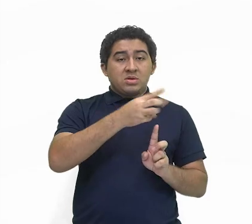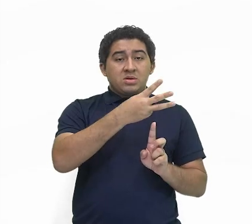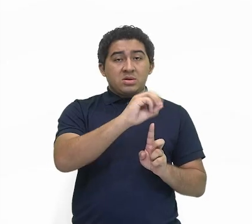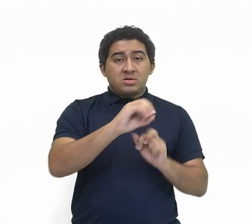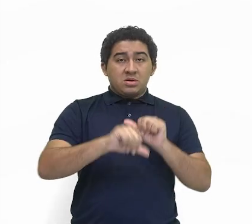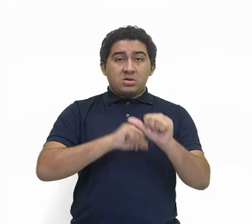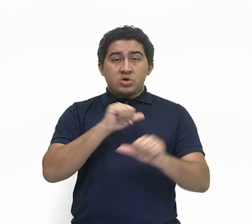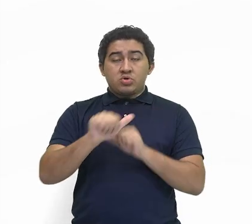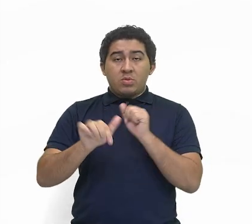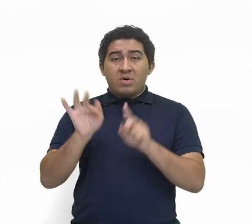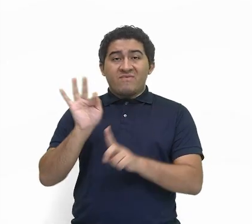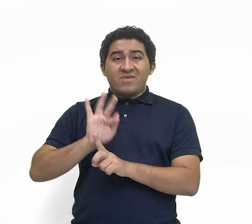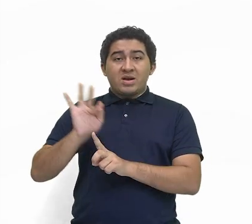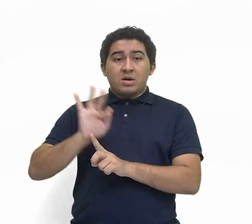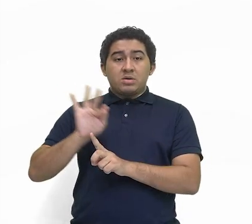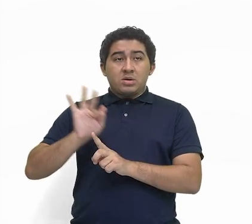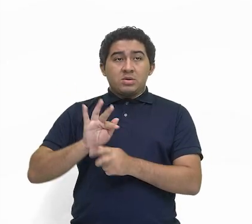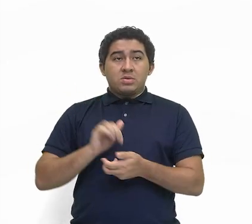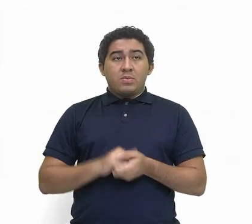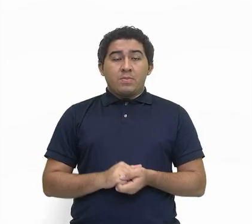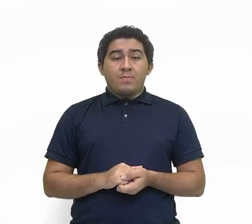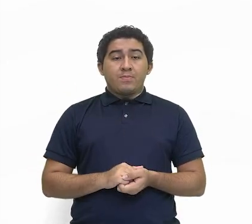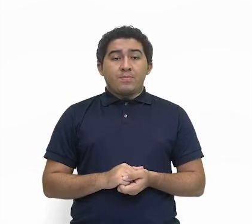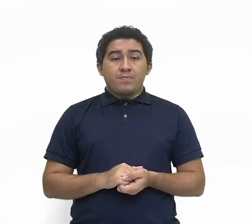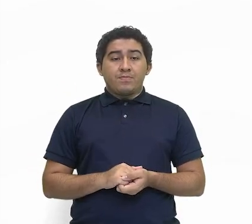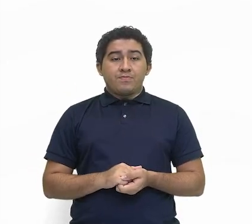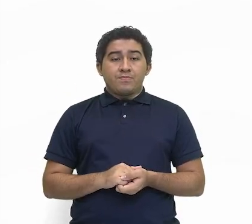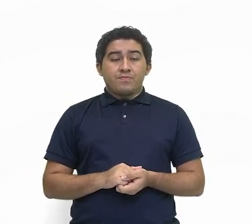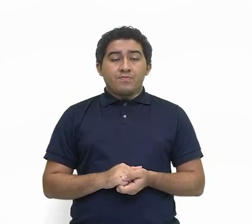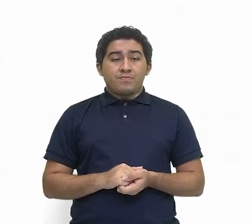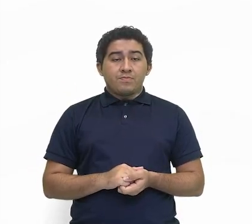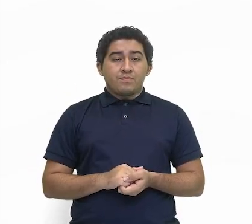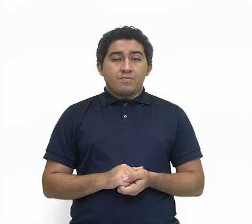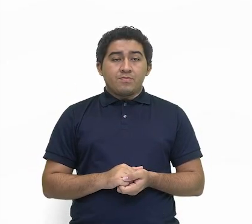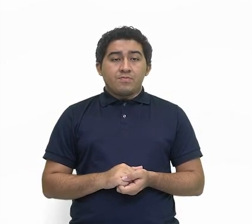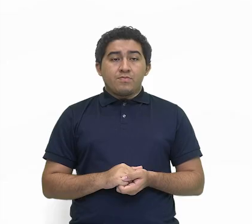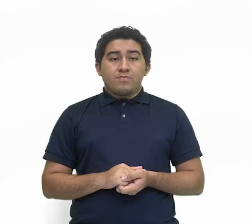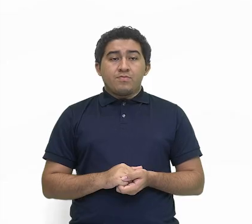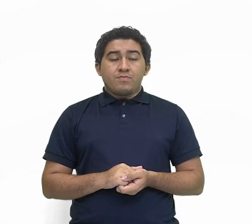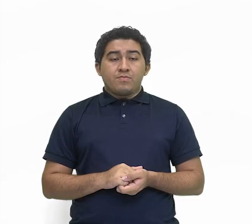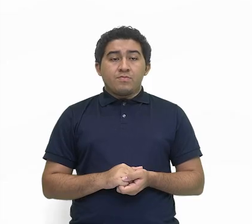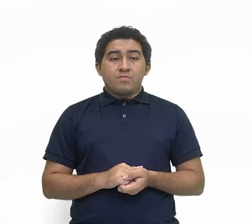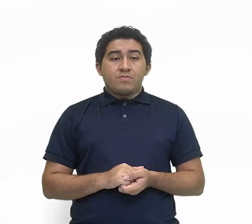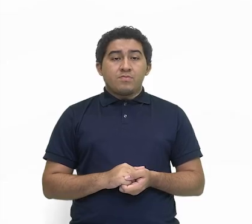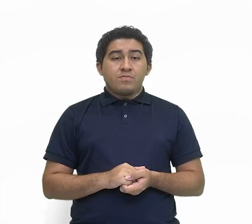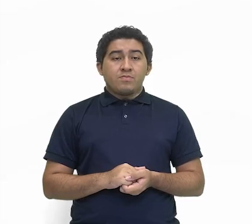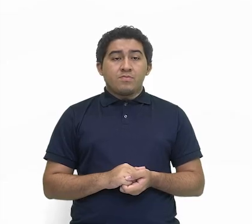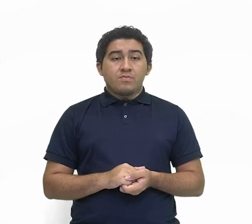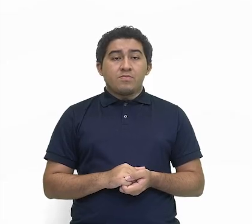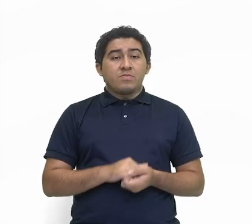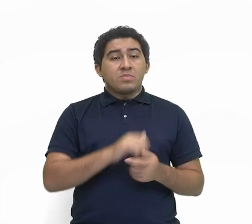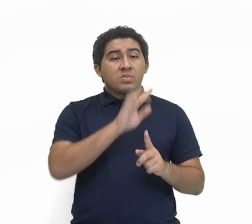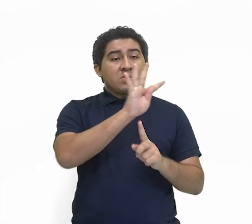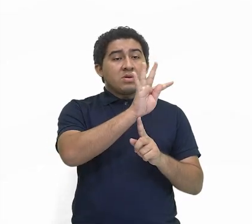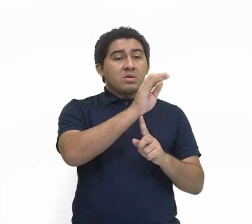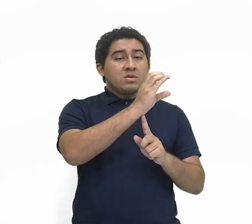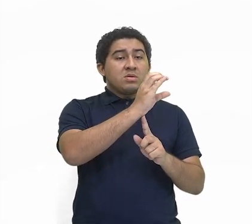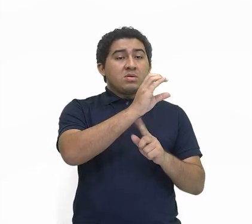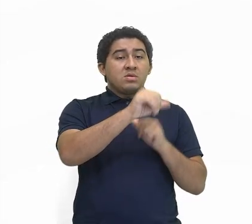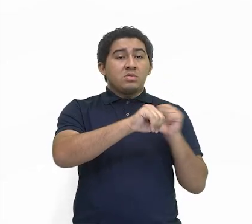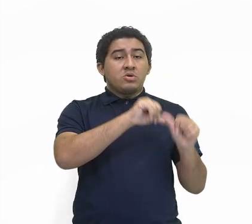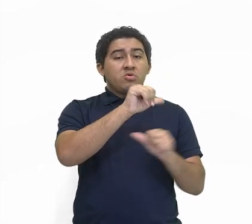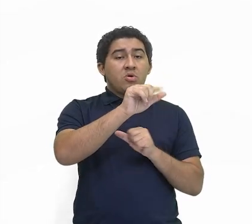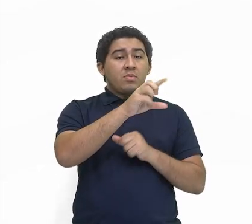30 graus Celsius. Então, no lugar aqui do Tc, pessoal, no lugar desse cara aqui, eu vou colocar